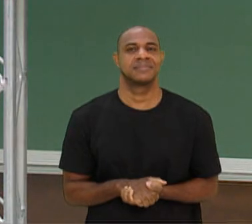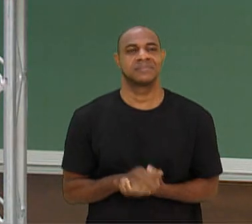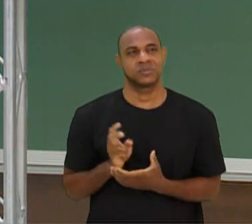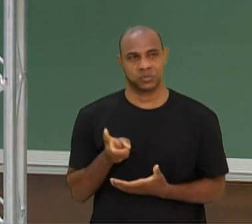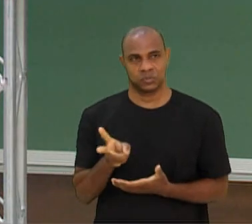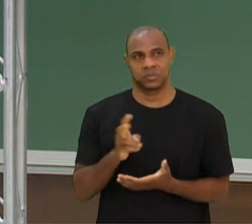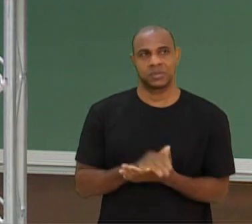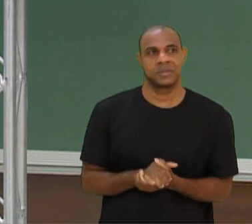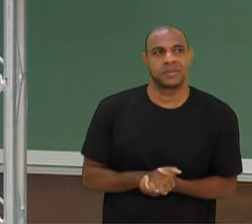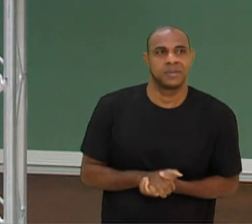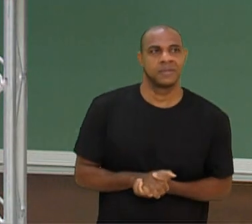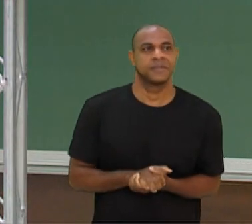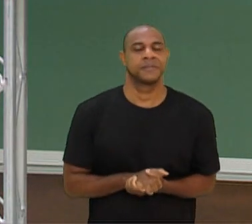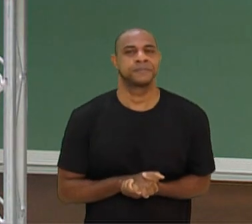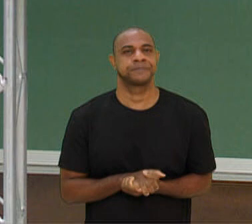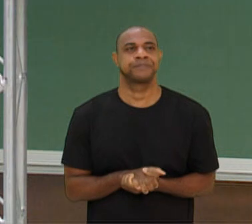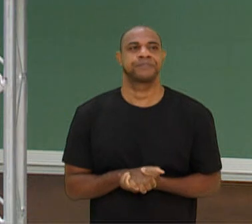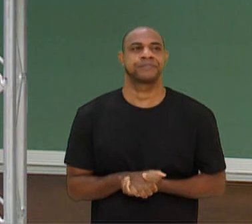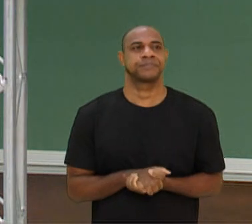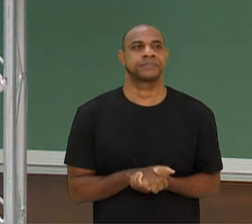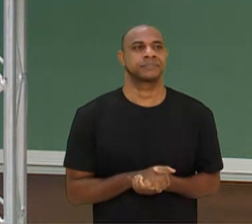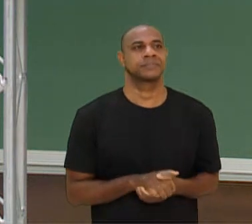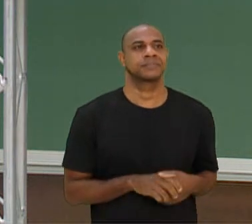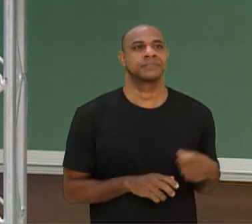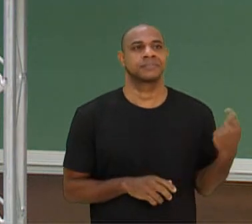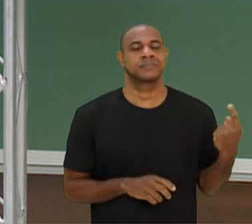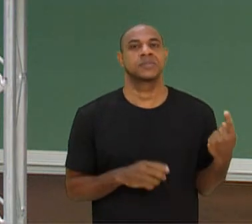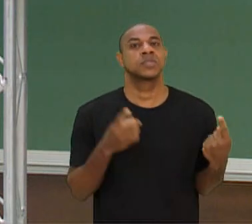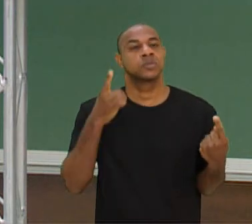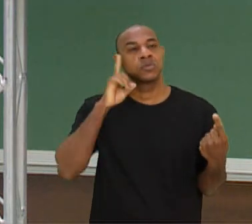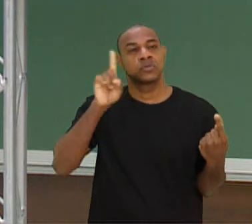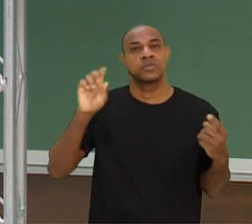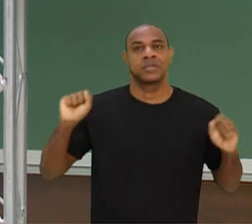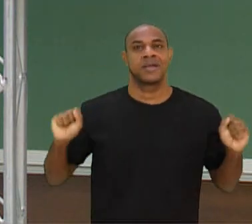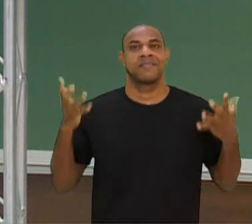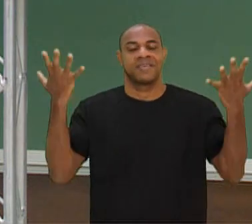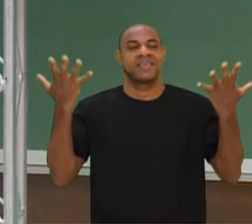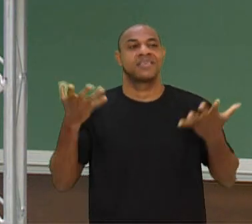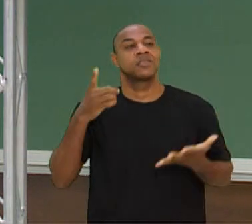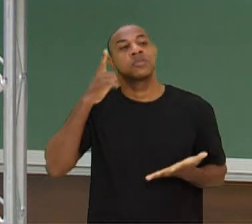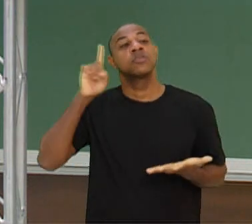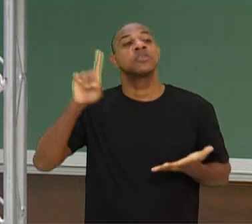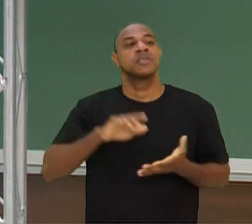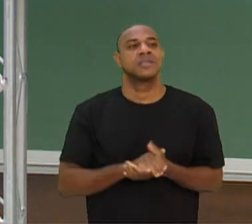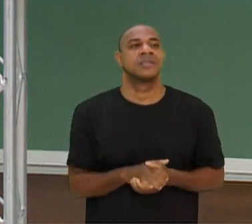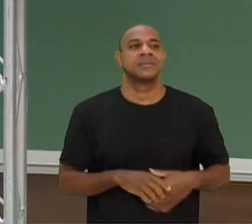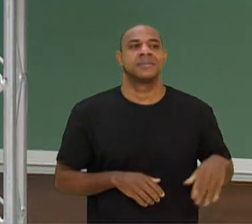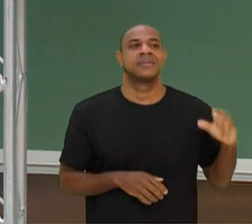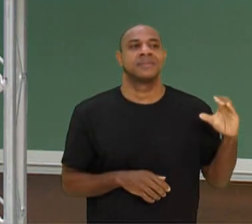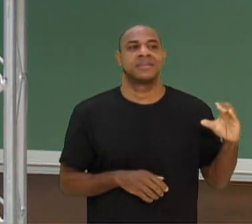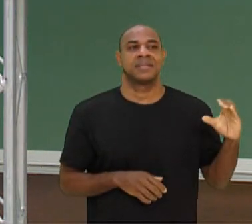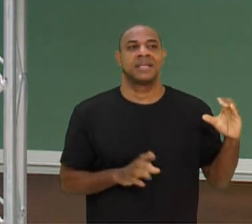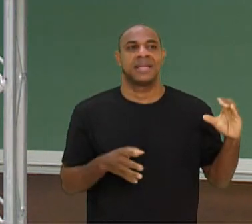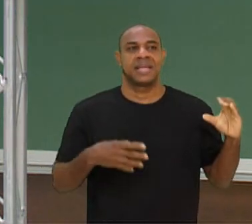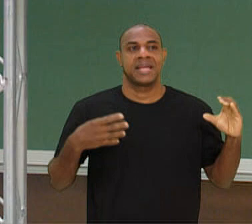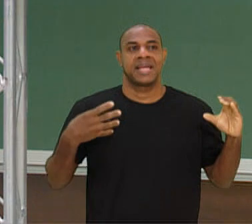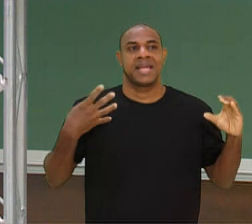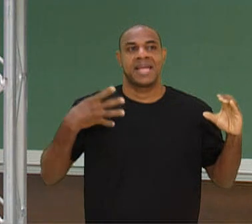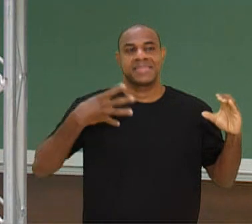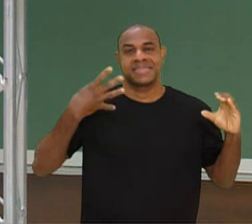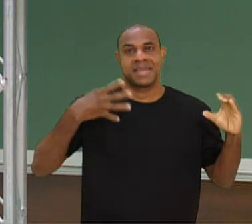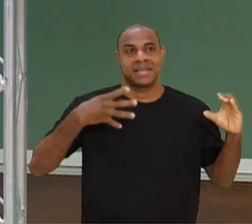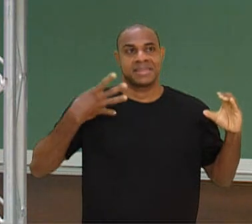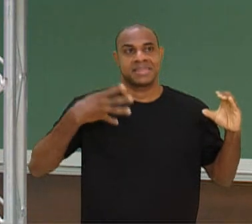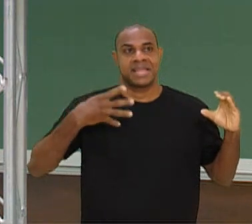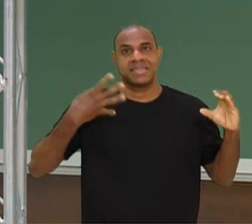Continuando, pessoal, when is celebrated Thanksgiving Day? Quando é celebrado? On 4th Thursday of November, na quarta